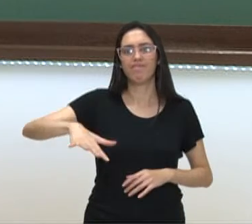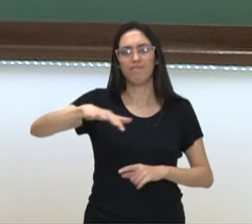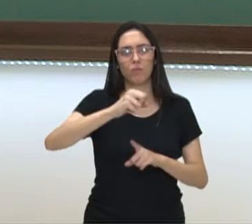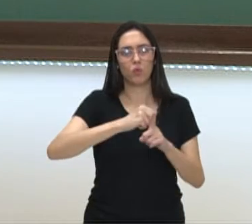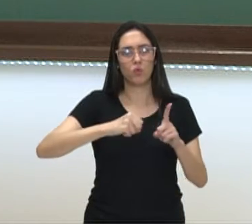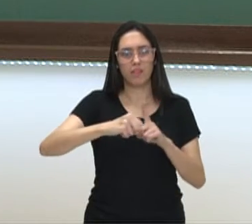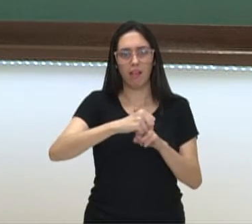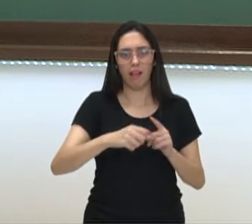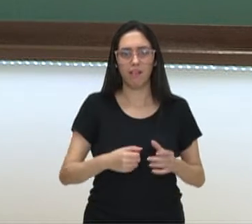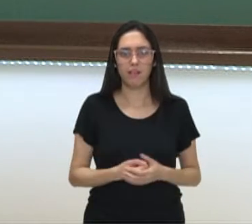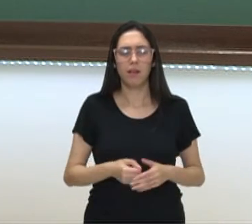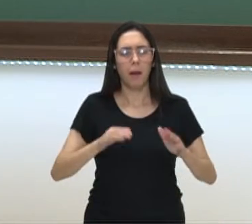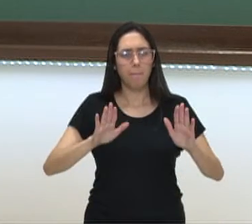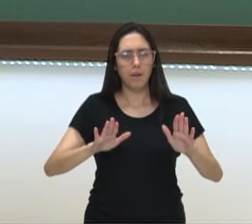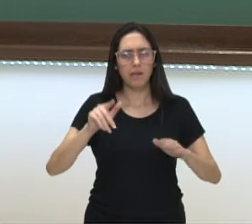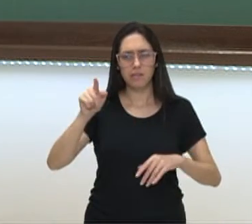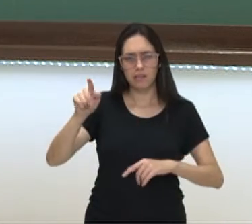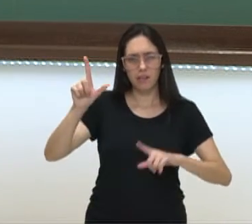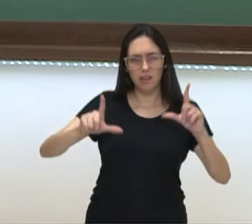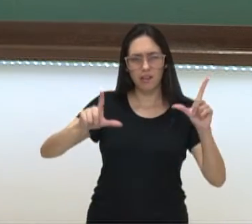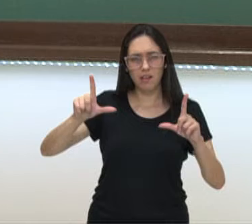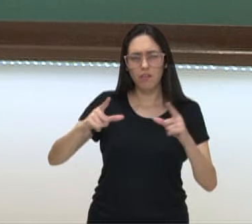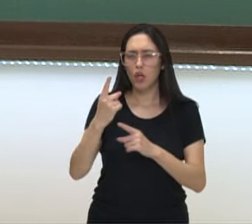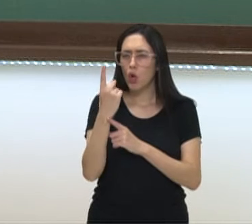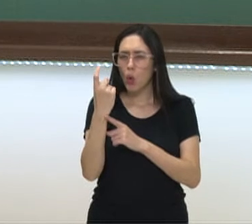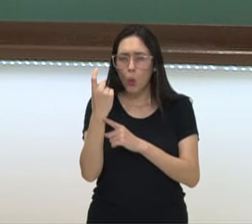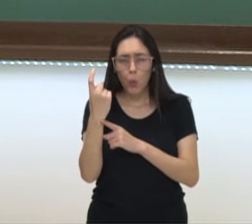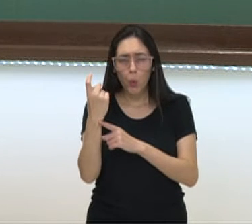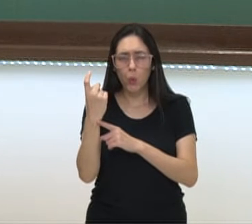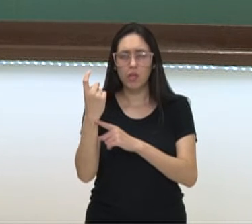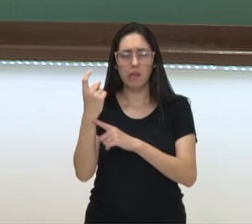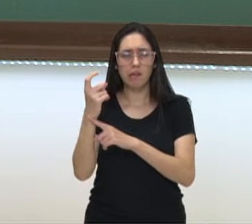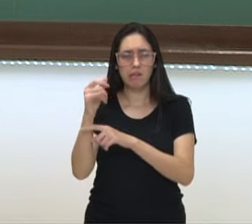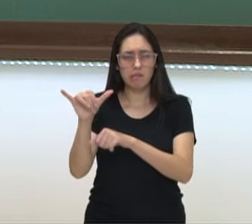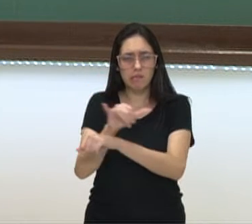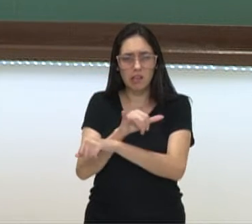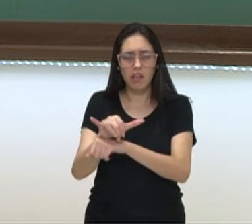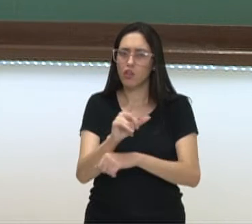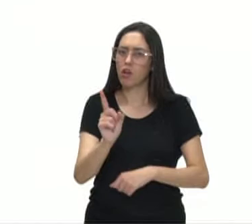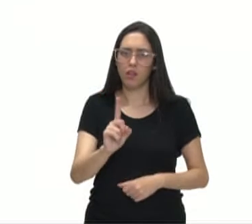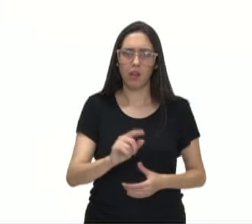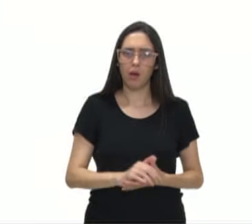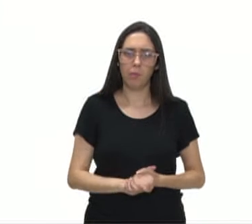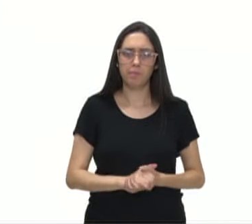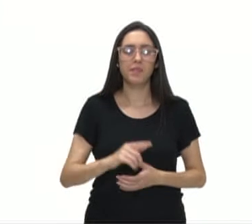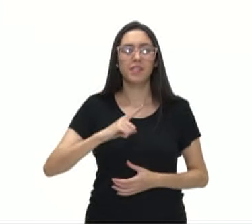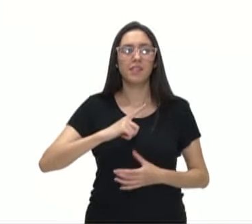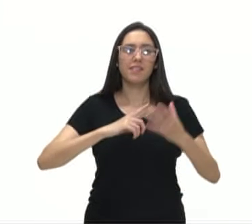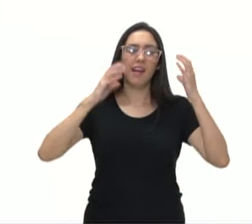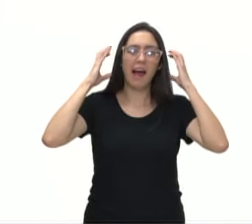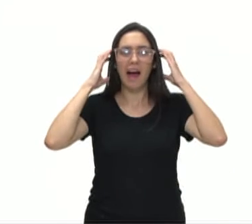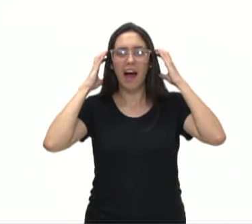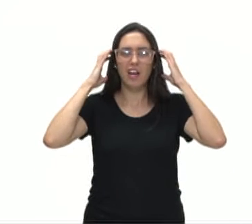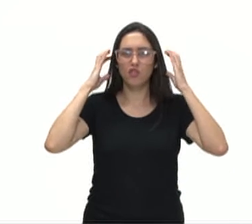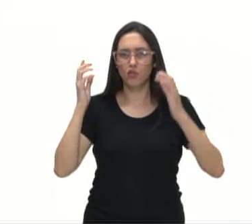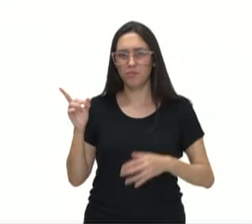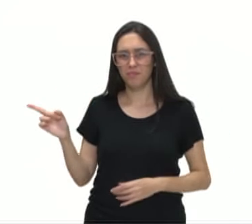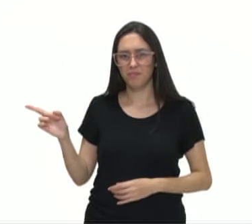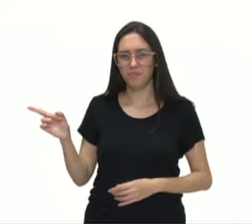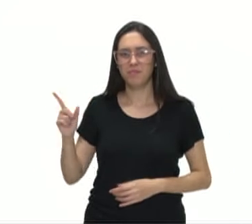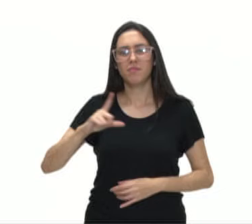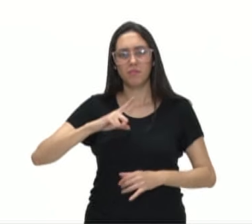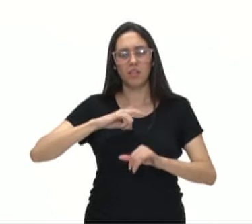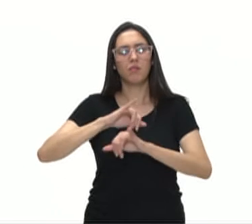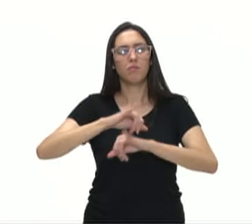Mas a televisão não é a única ferramenta na sociedade de consumo. Eu trago para você aqui o rádio, seu anúncio no rádio.